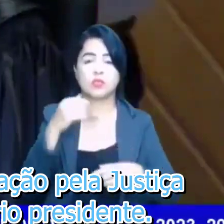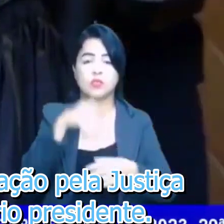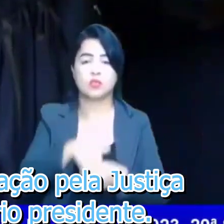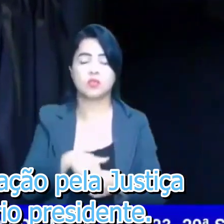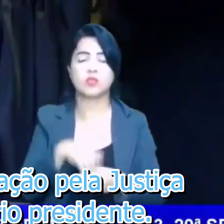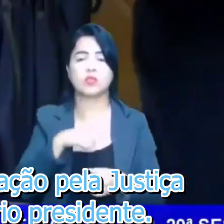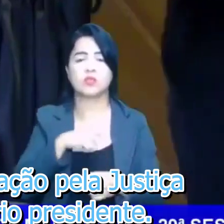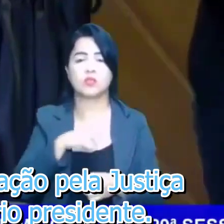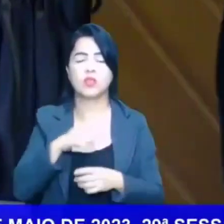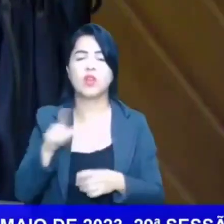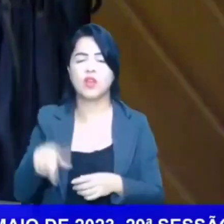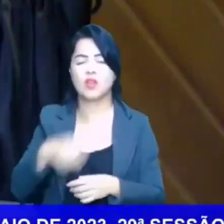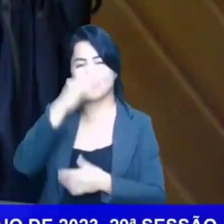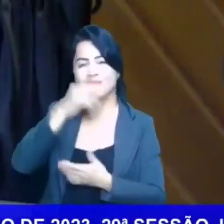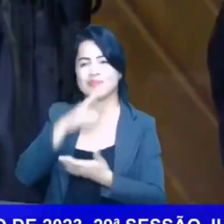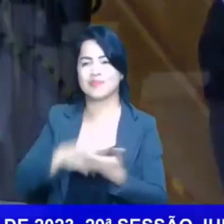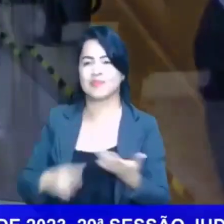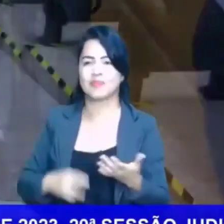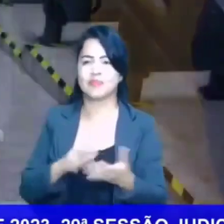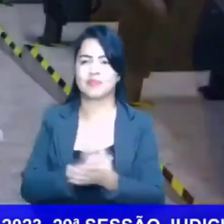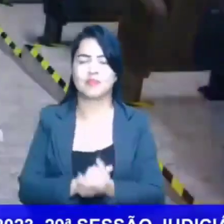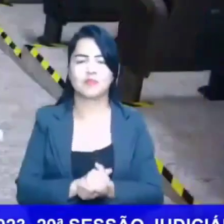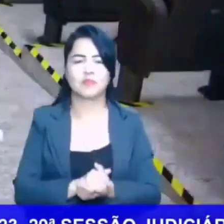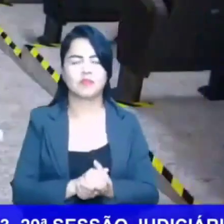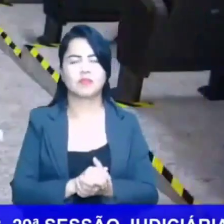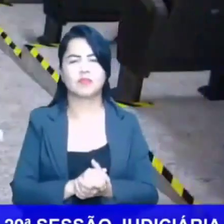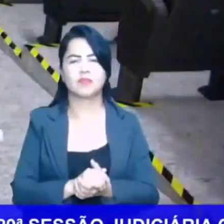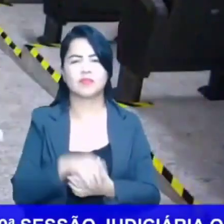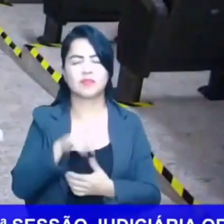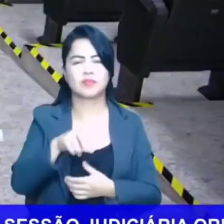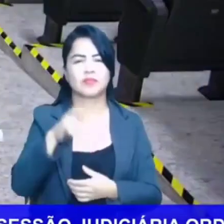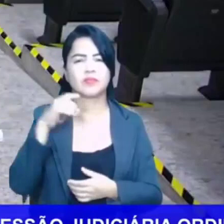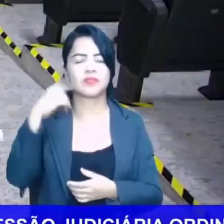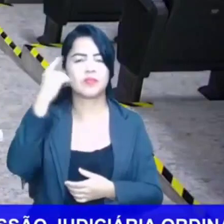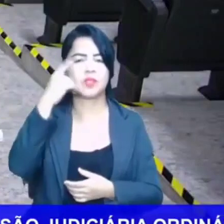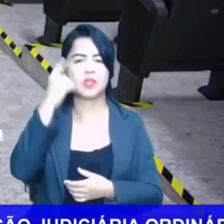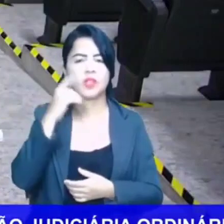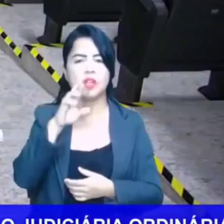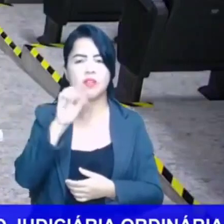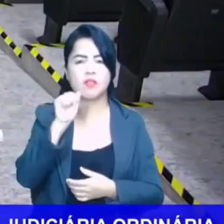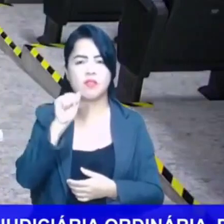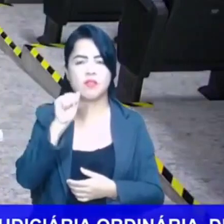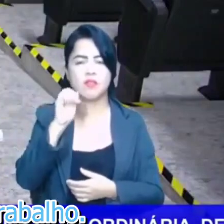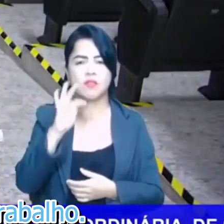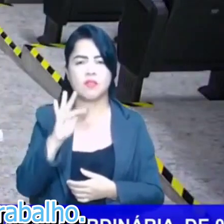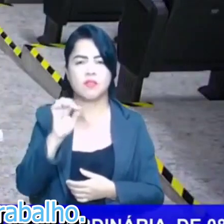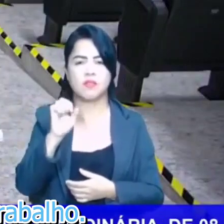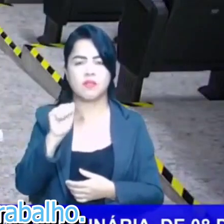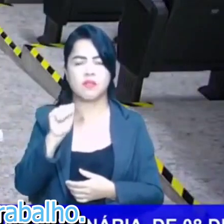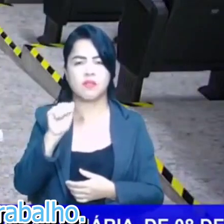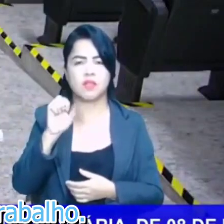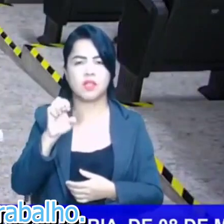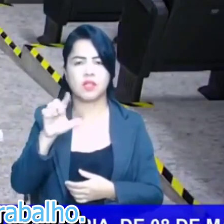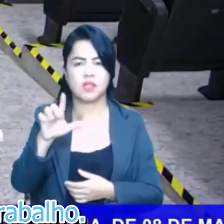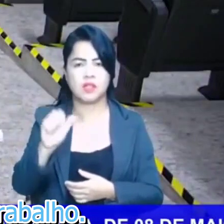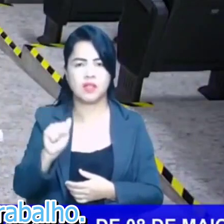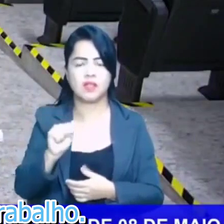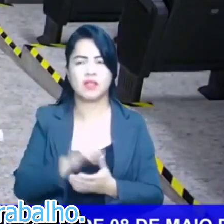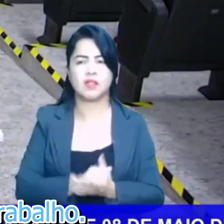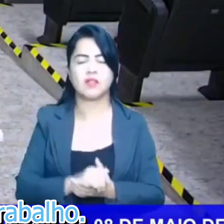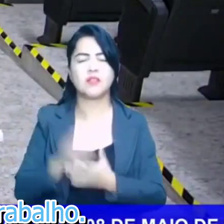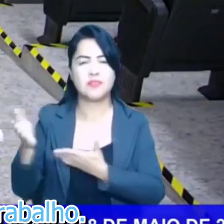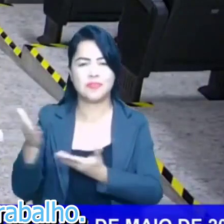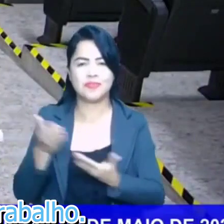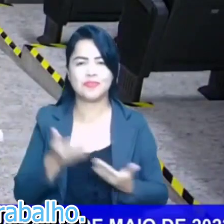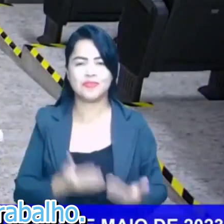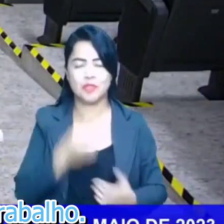controle. Imagem novamente direcionada é o relatório, presidente. À mesa relatório do doutora Rafaela, Vossa Excelência. Imagem voltada ao plenário, na tribuna ao lado direito, do lado